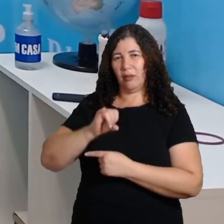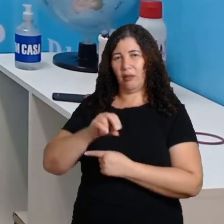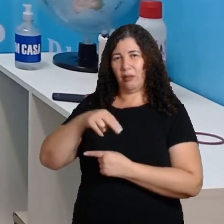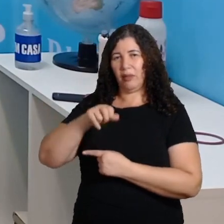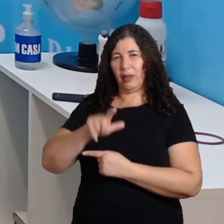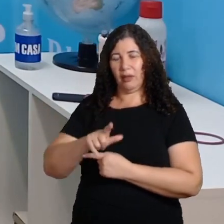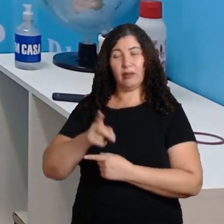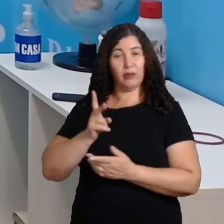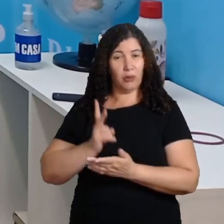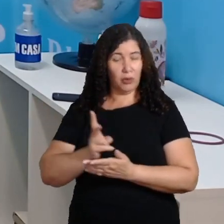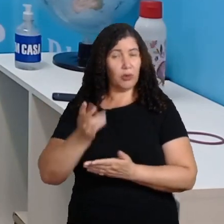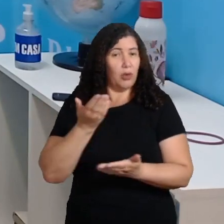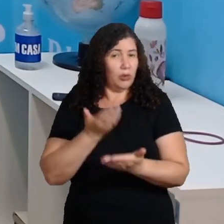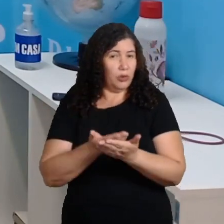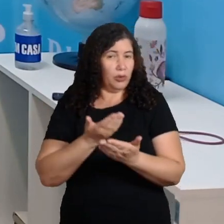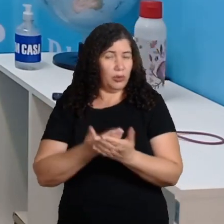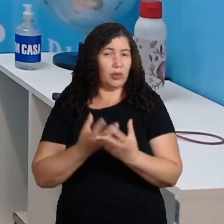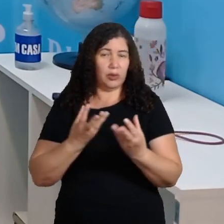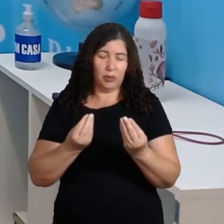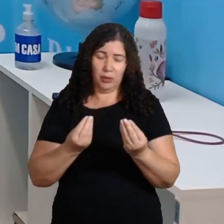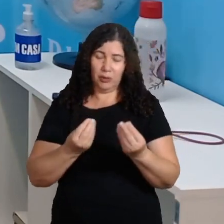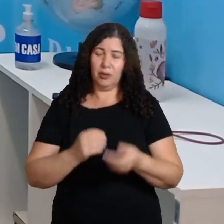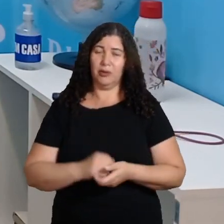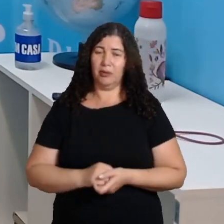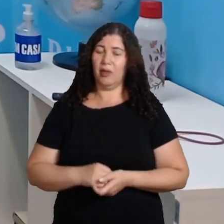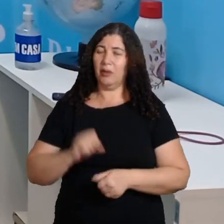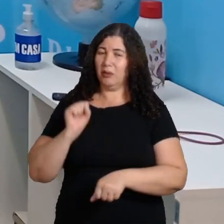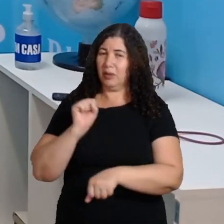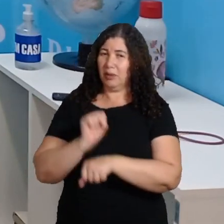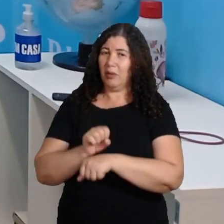Continuem trabalhando muito, continuem estudando muito e eu